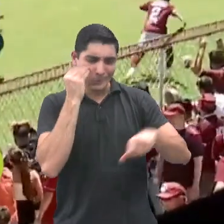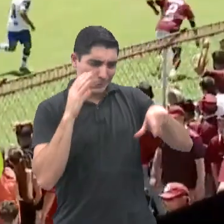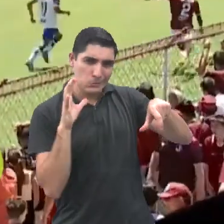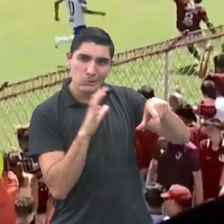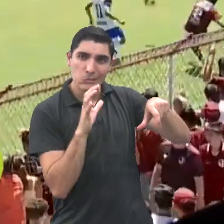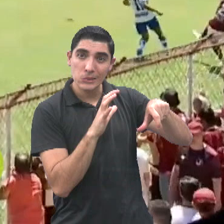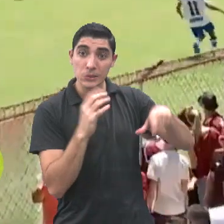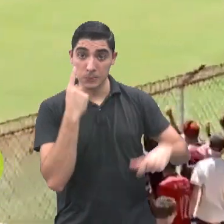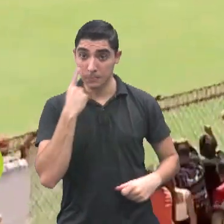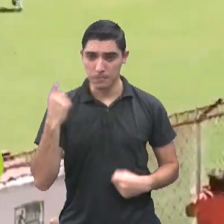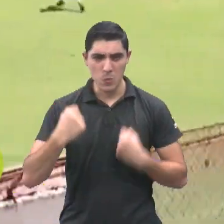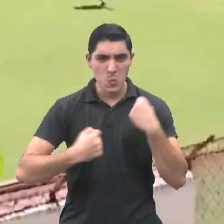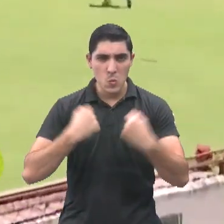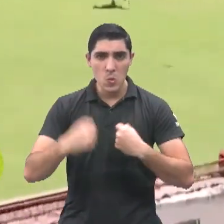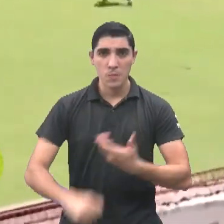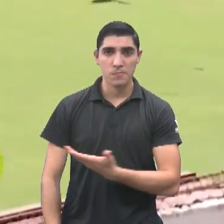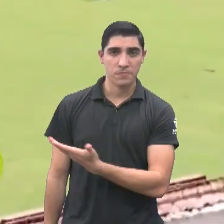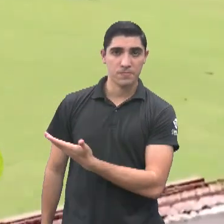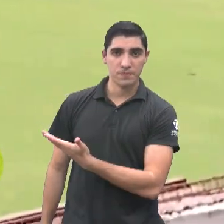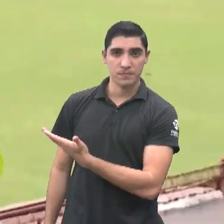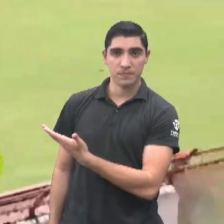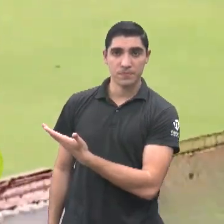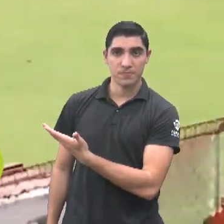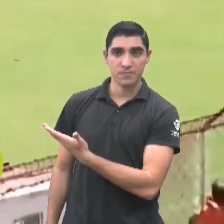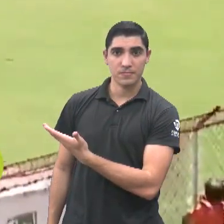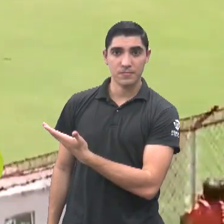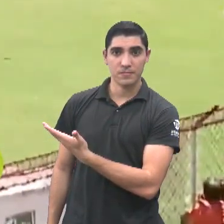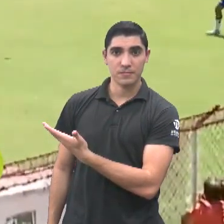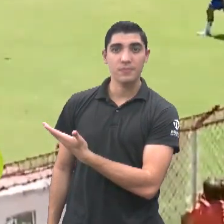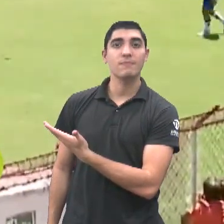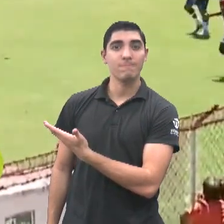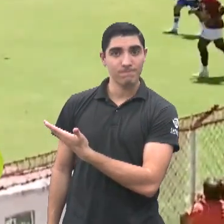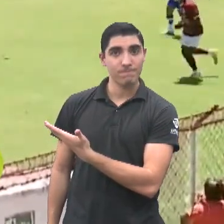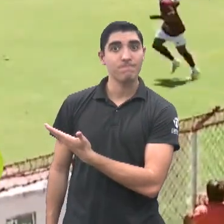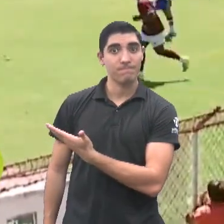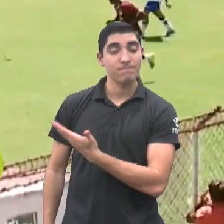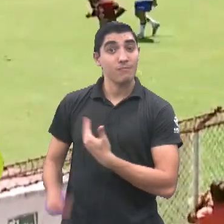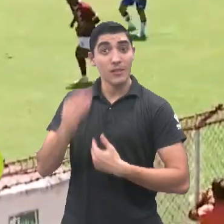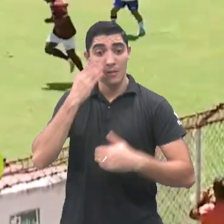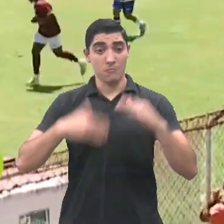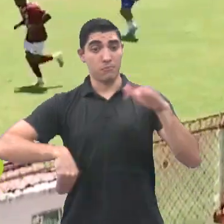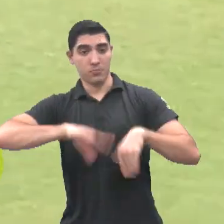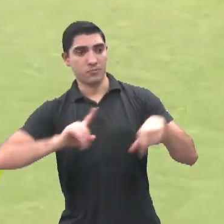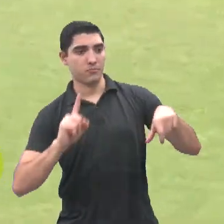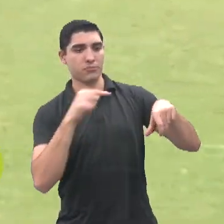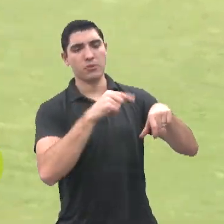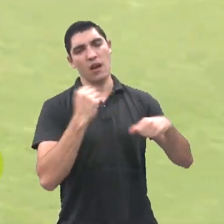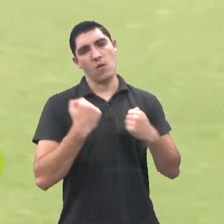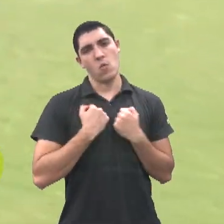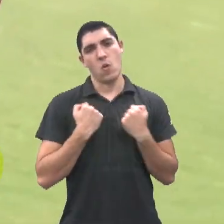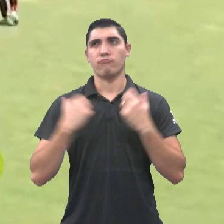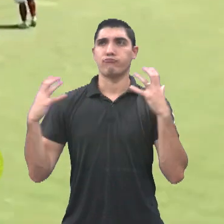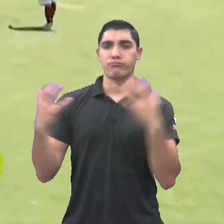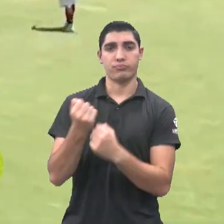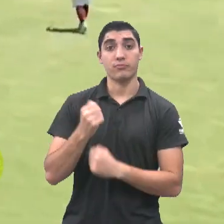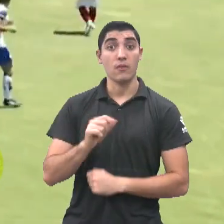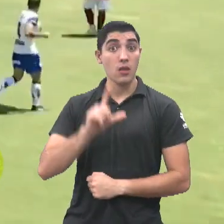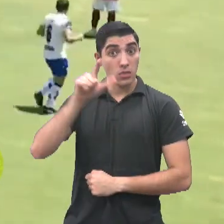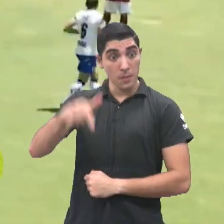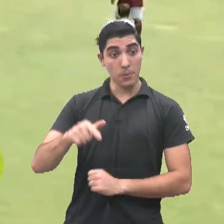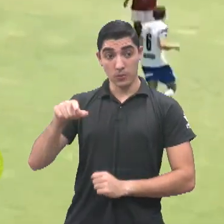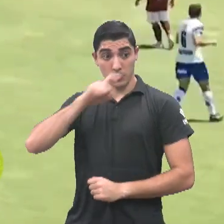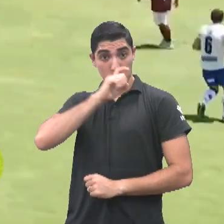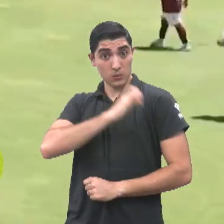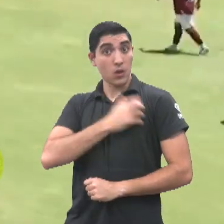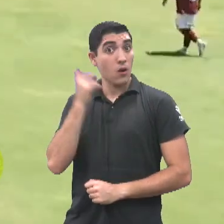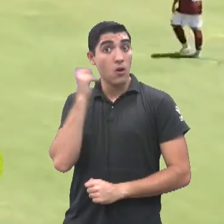a área e Anderson Magrão fez o toque buscando o ângulo de Jefferson, que defendeu sem dificuldades. No lance seguinte, o São José respondeu